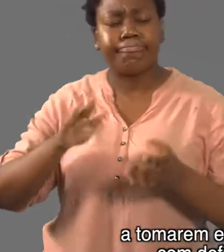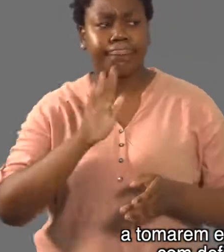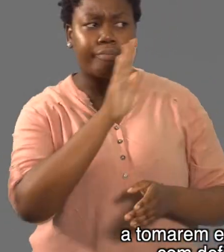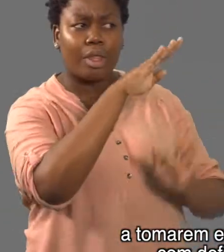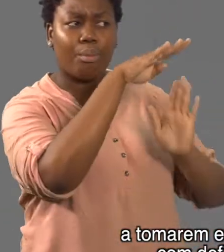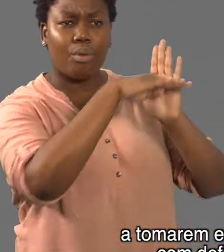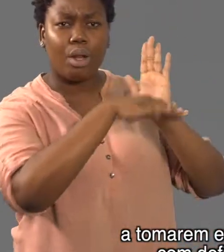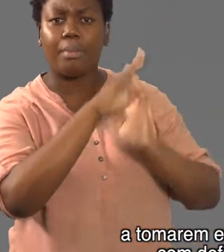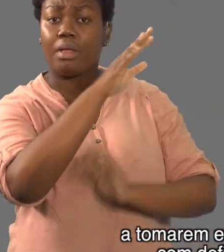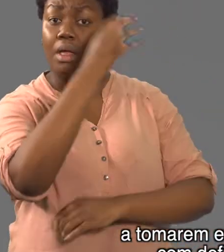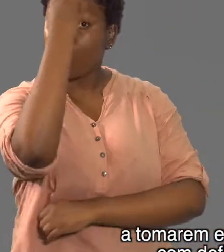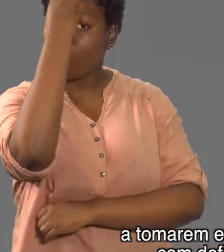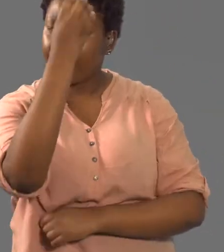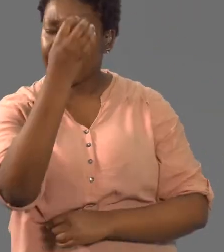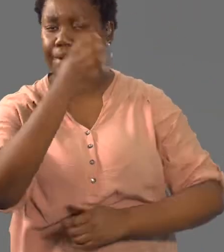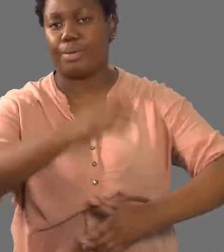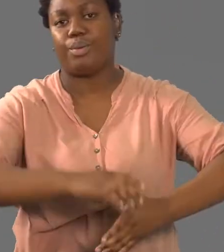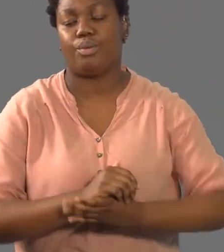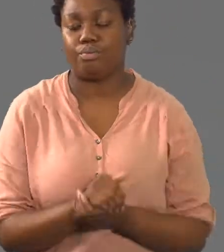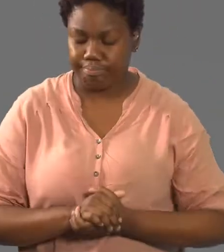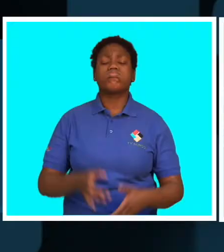com deficiência na sua agenda.